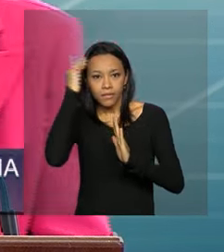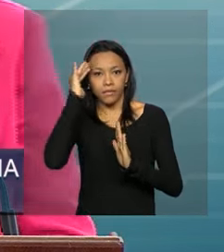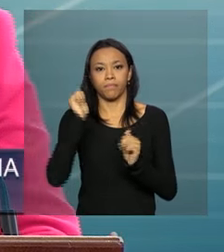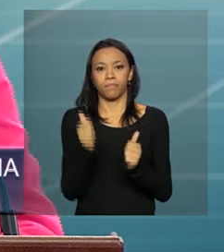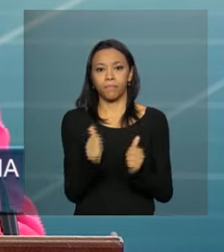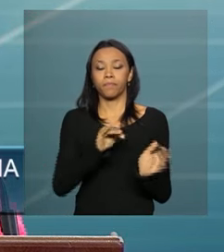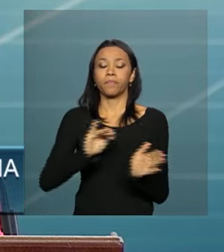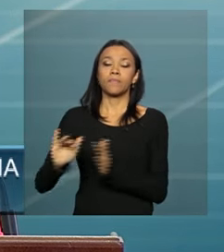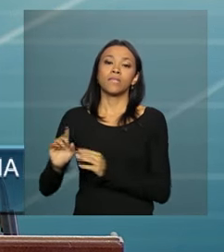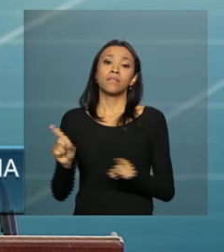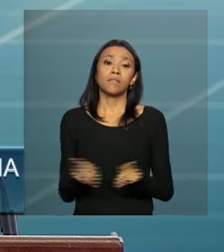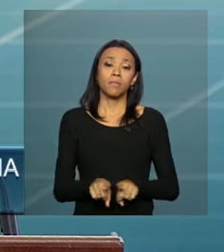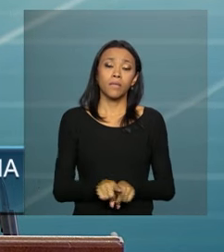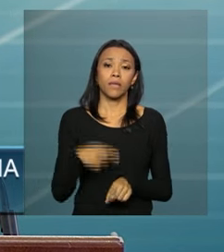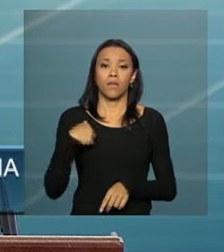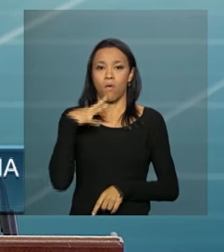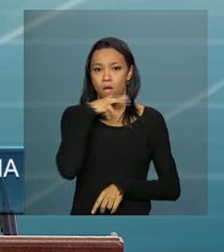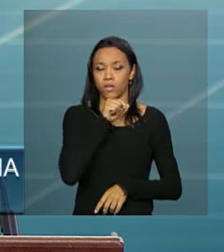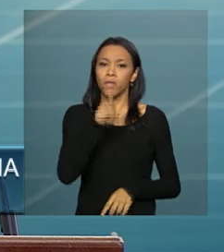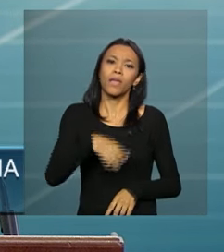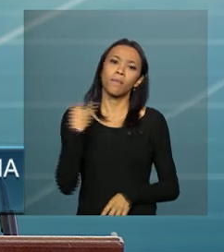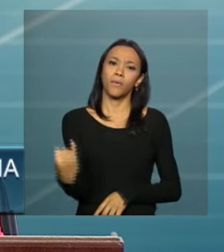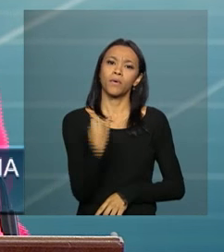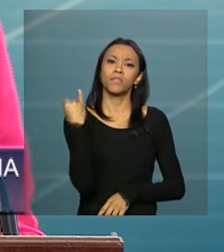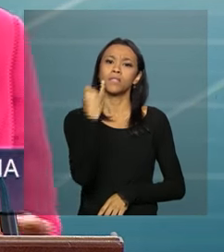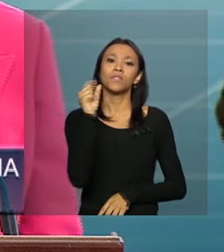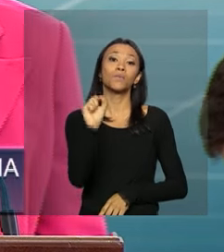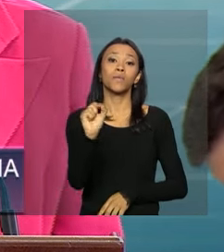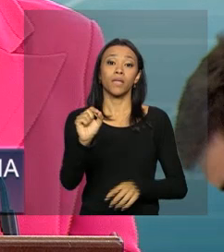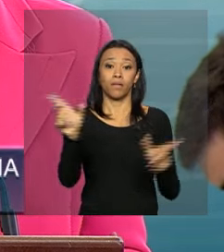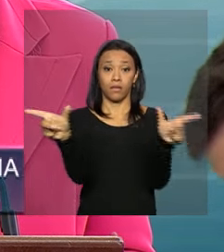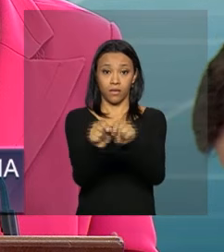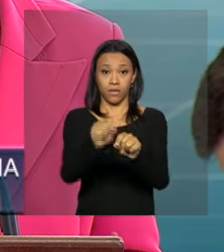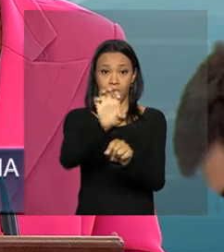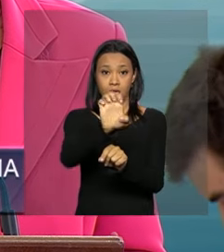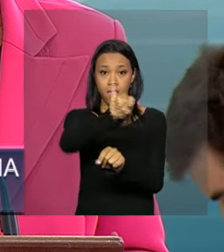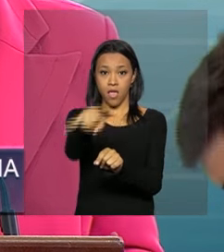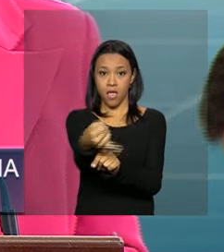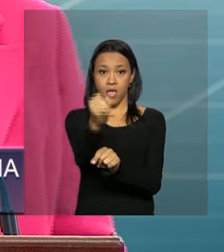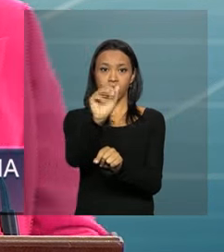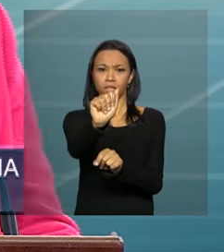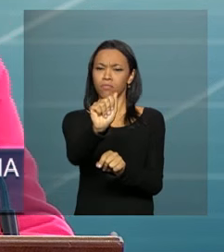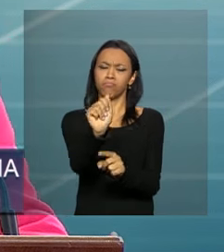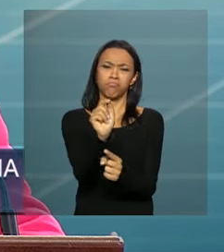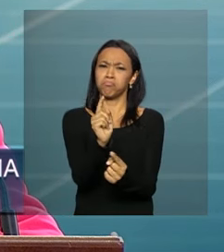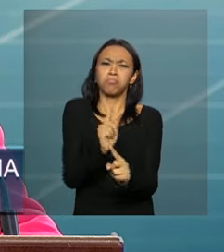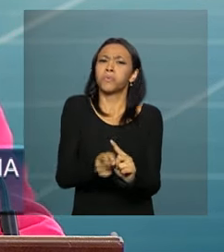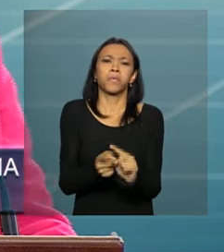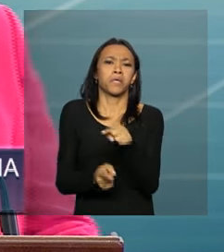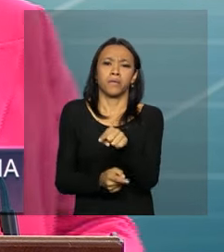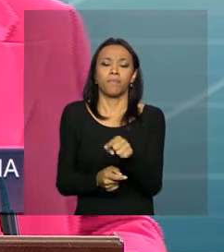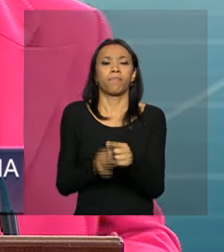Também, eu acho que é muito importante a questão do EJA. Por quê? Porque, da